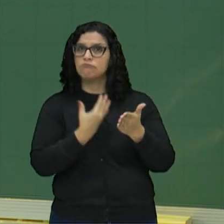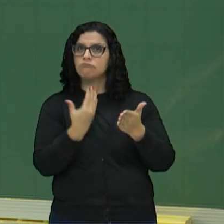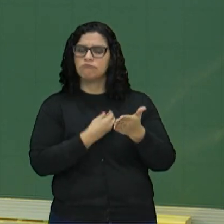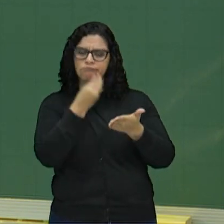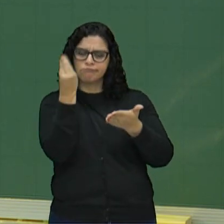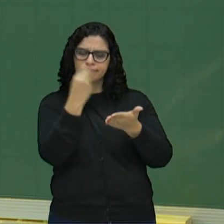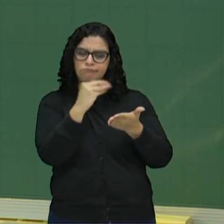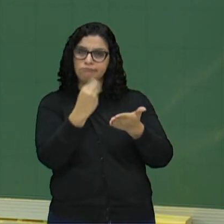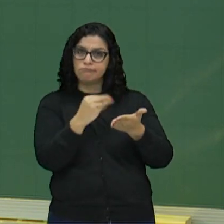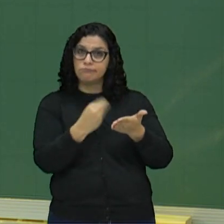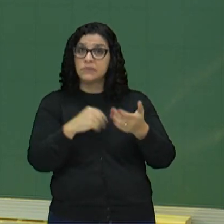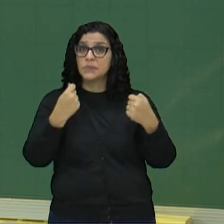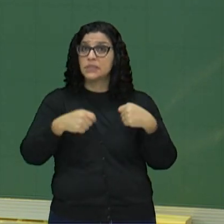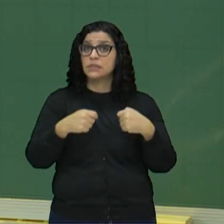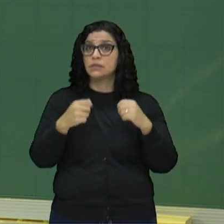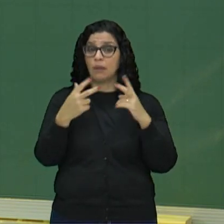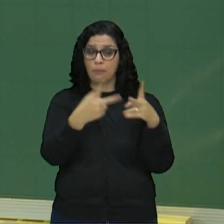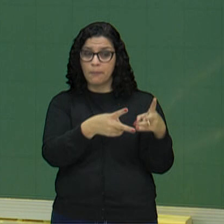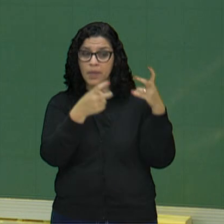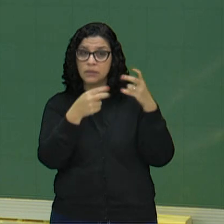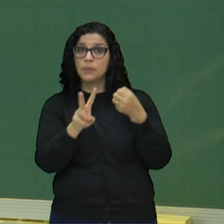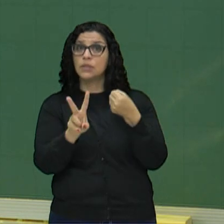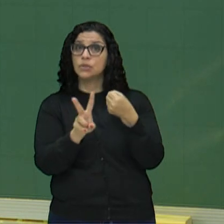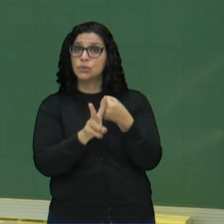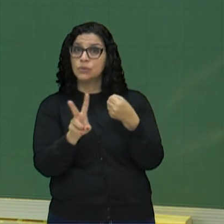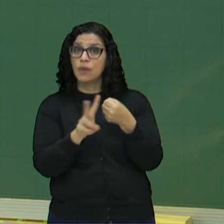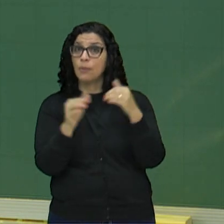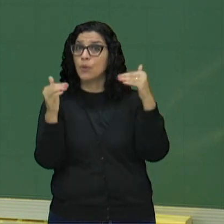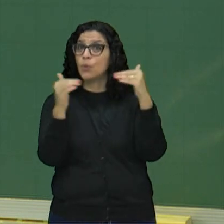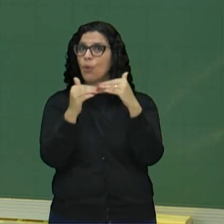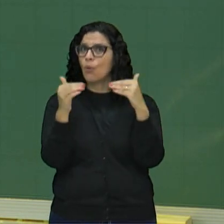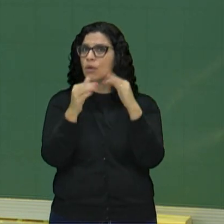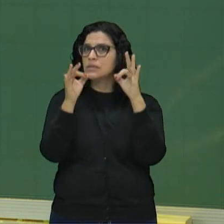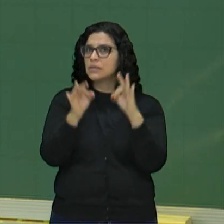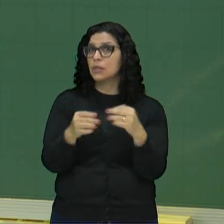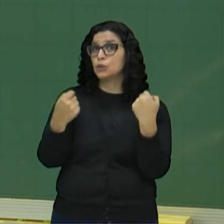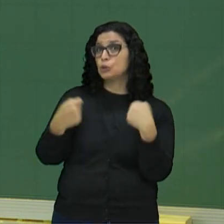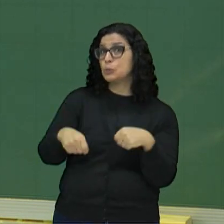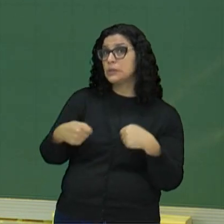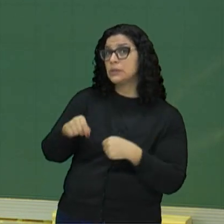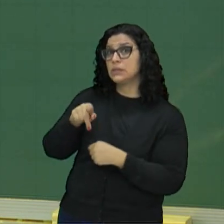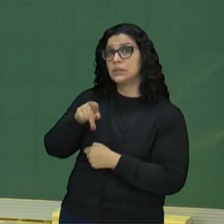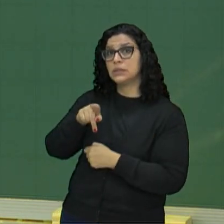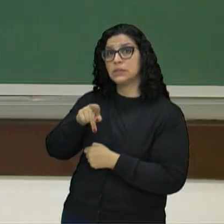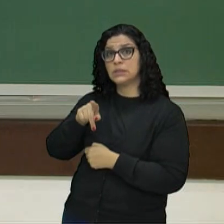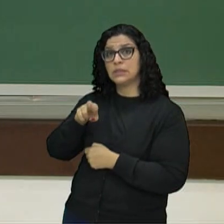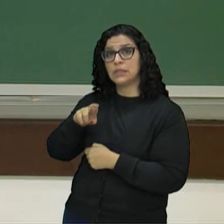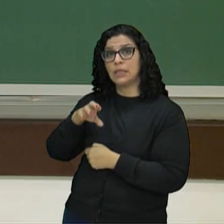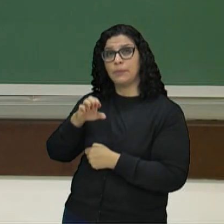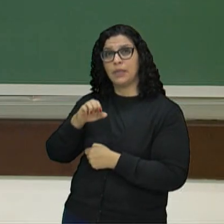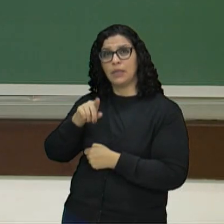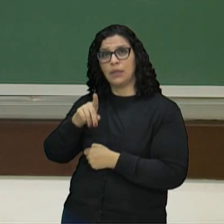vocês têm que observar se o verbo concorda, exige ou não preposição.